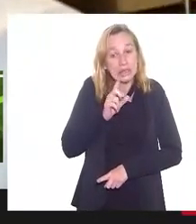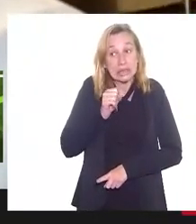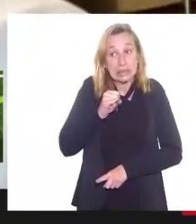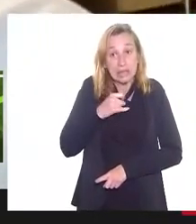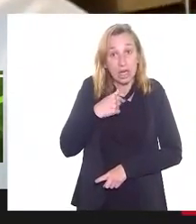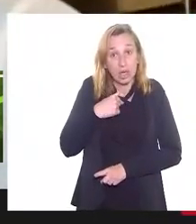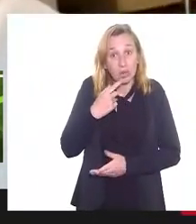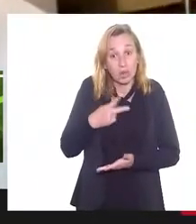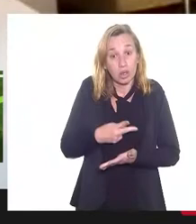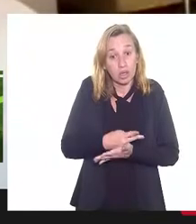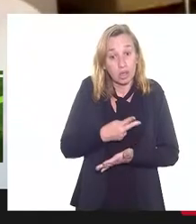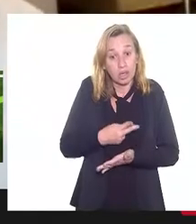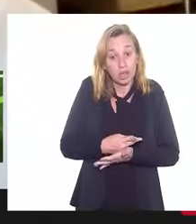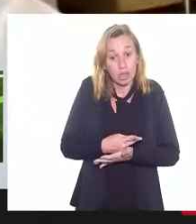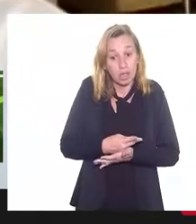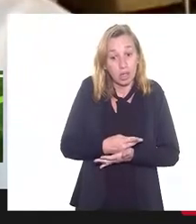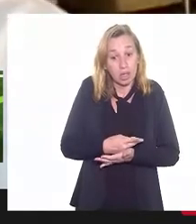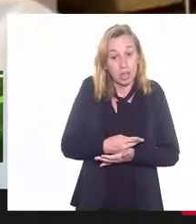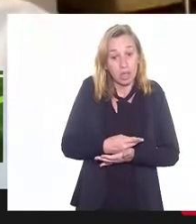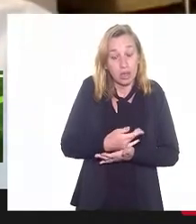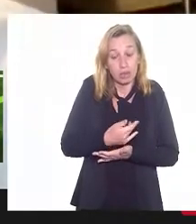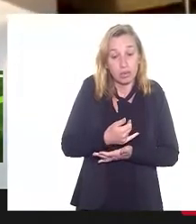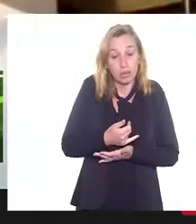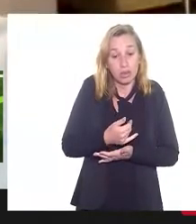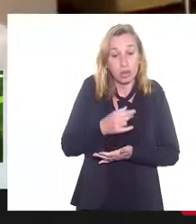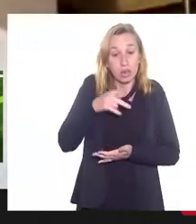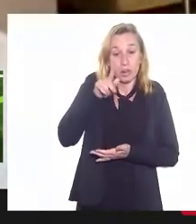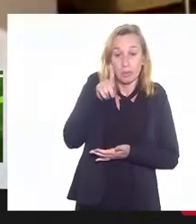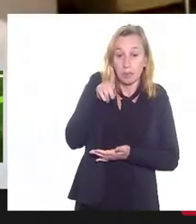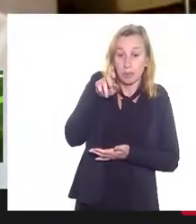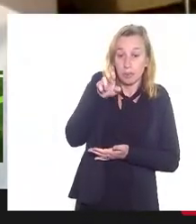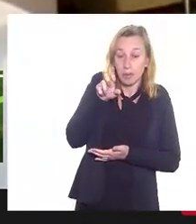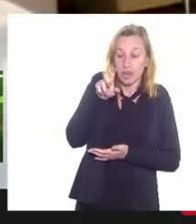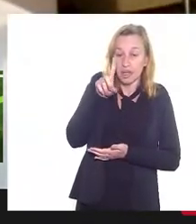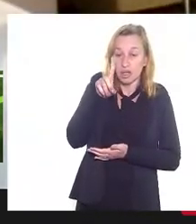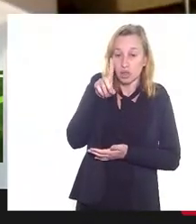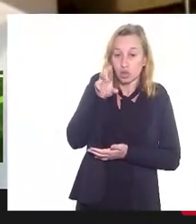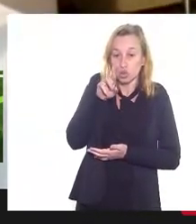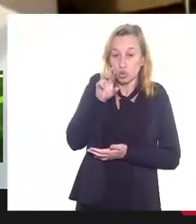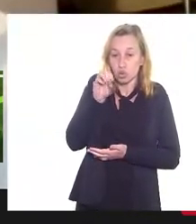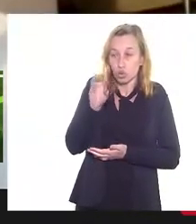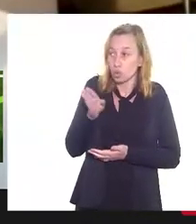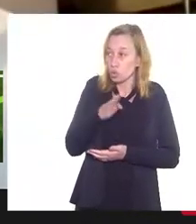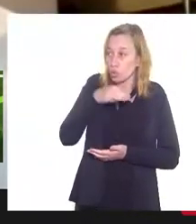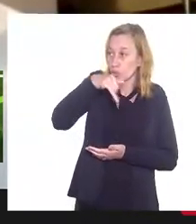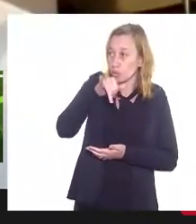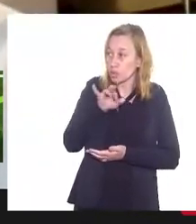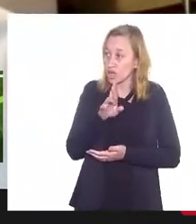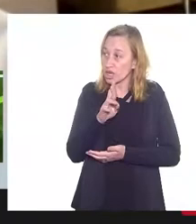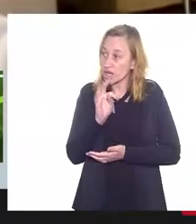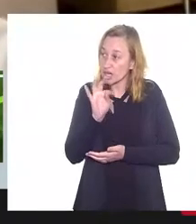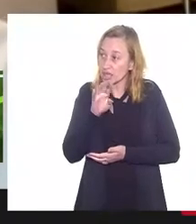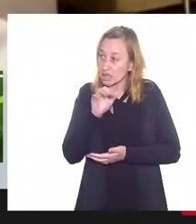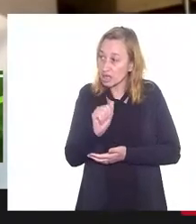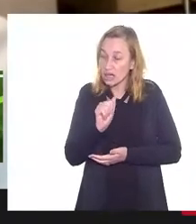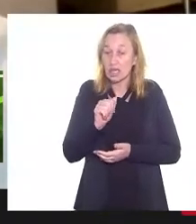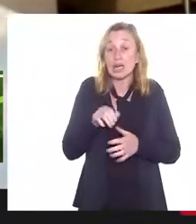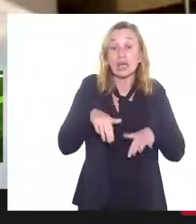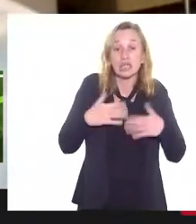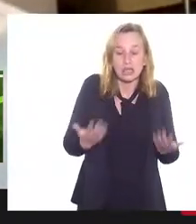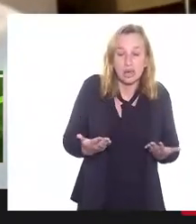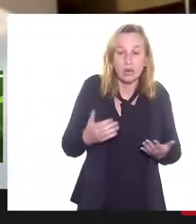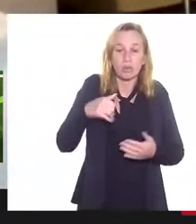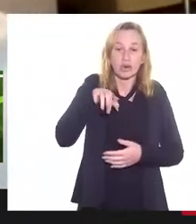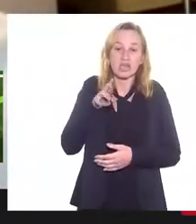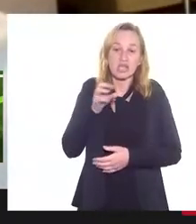um grande pecado, que foi o Pedro Miranda, que faleceu há pouco tempo. Então, o Marcelo Monteiro, que é